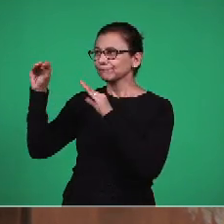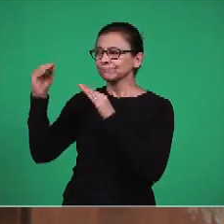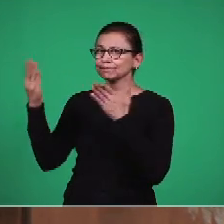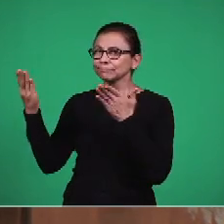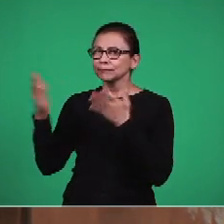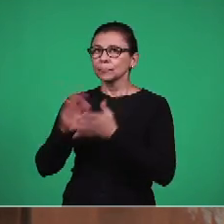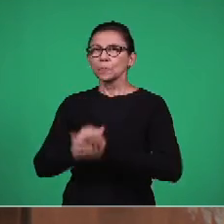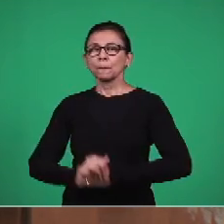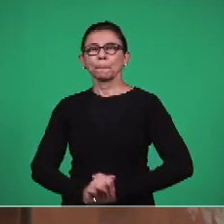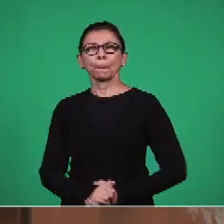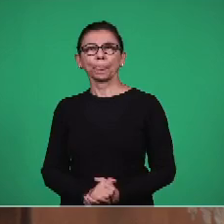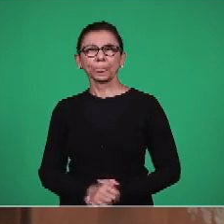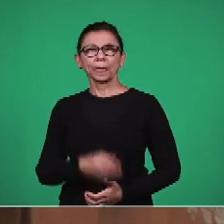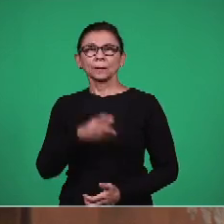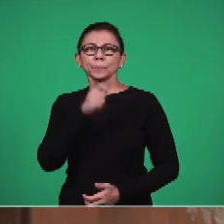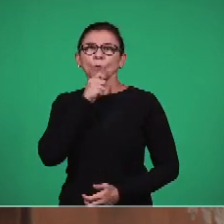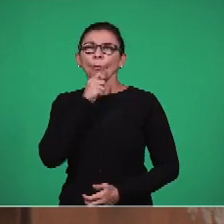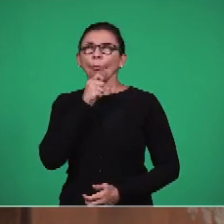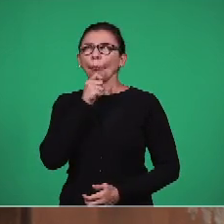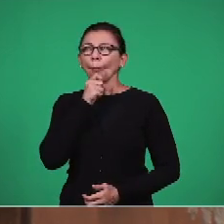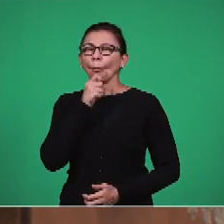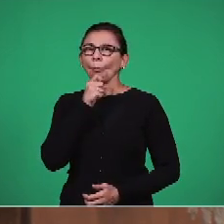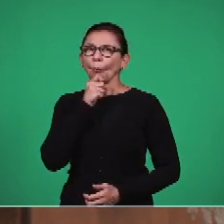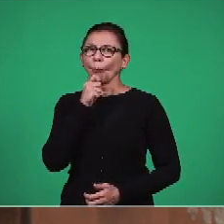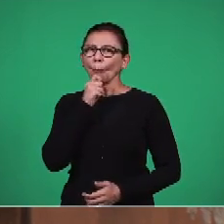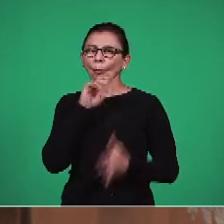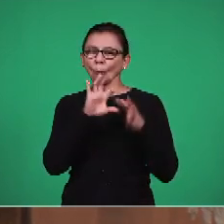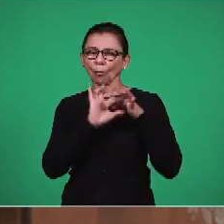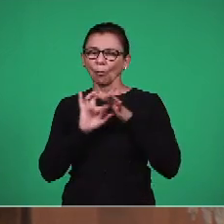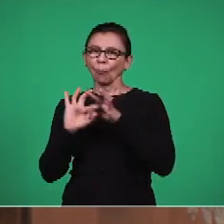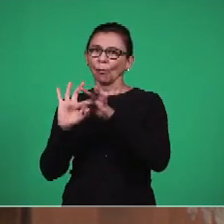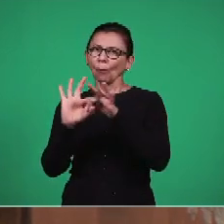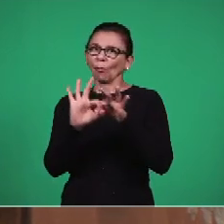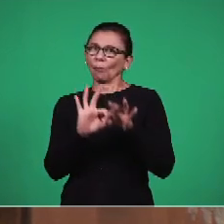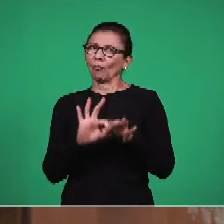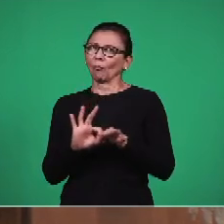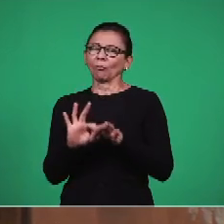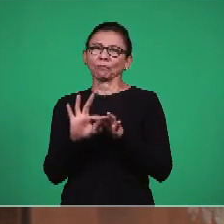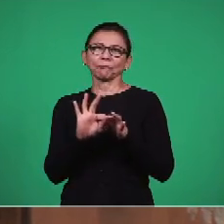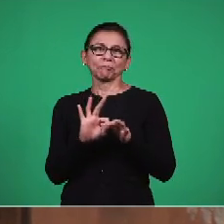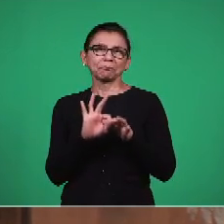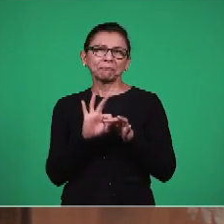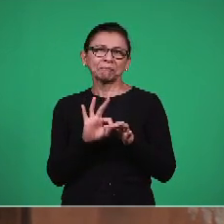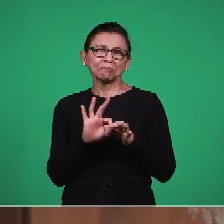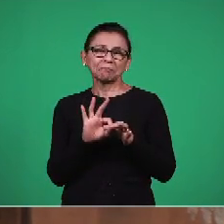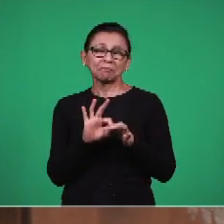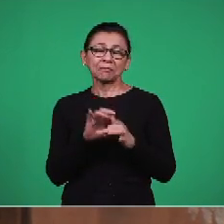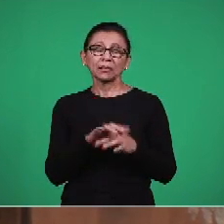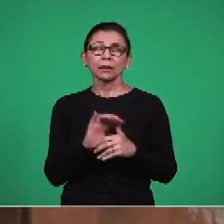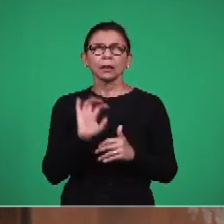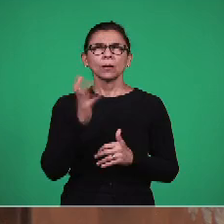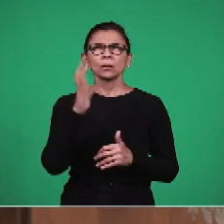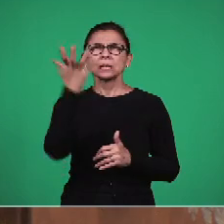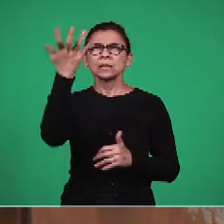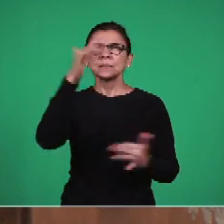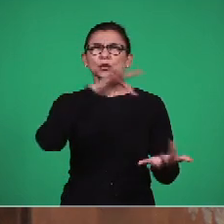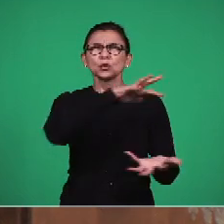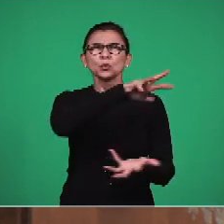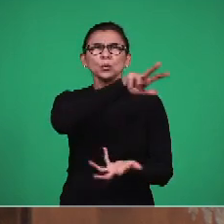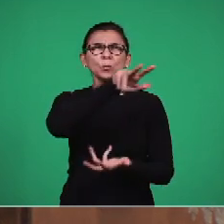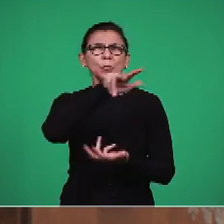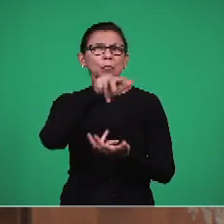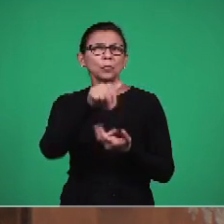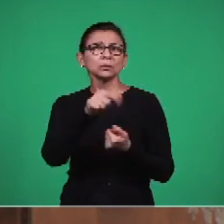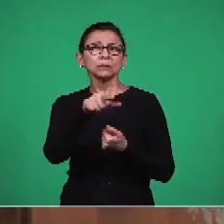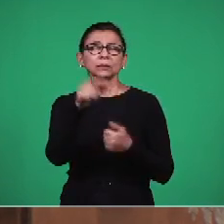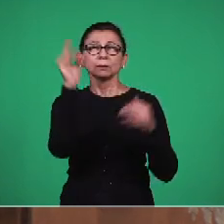sem o preparo, sem o fogo do altar, pode vir o que acontecer no mundo, para você é a mesma coisa que nada. Então vamos discutir o